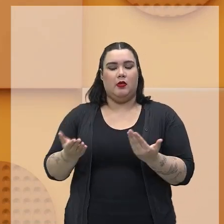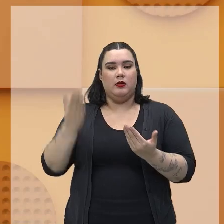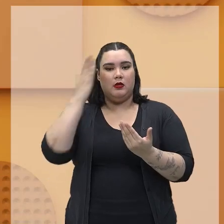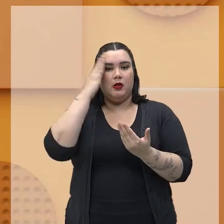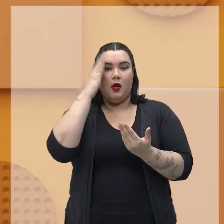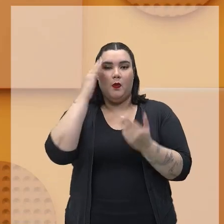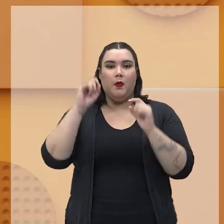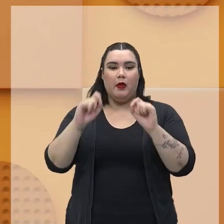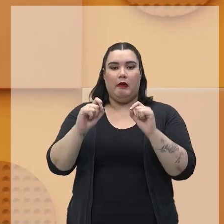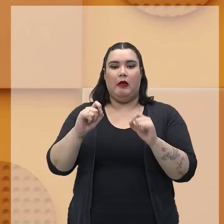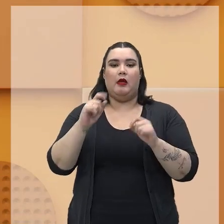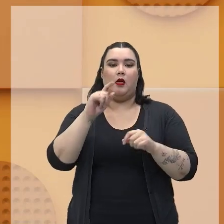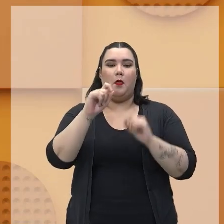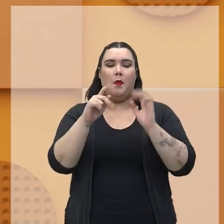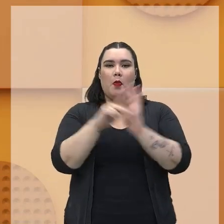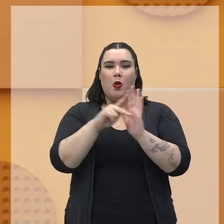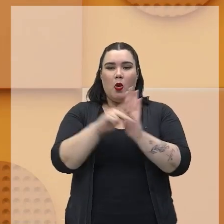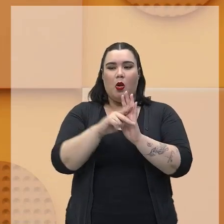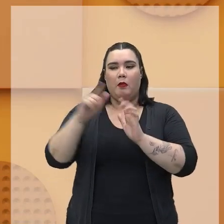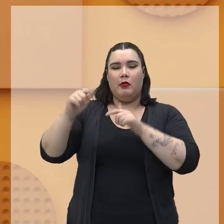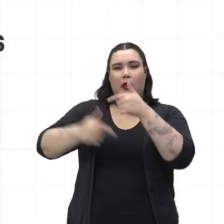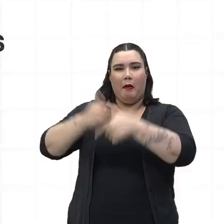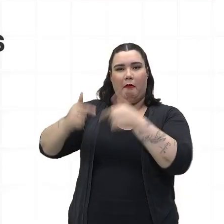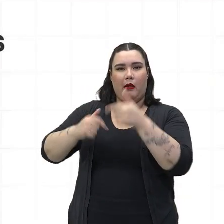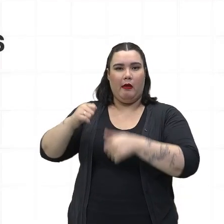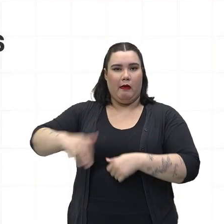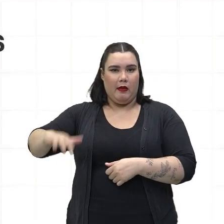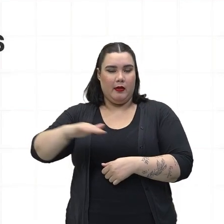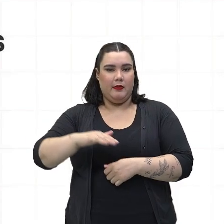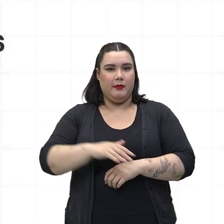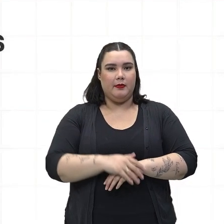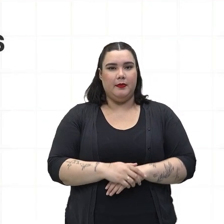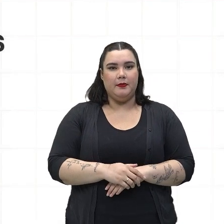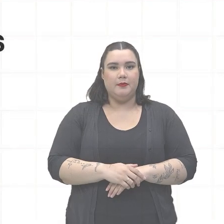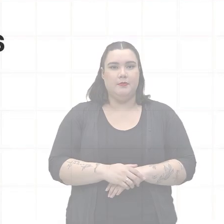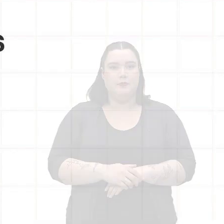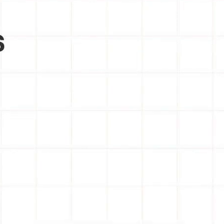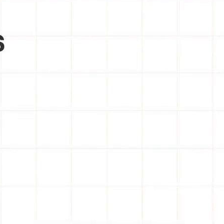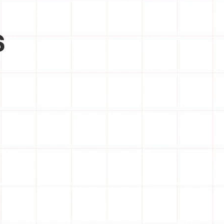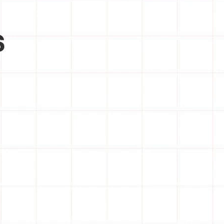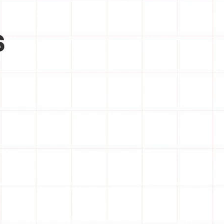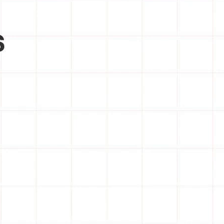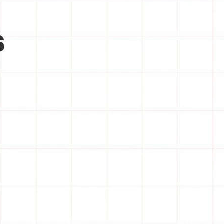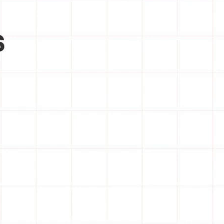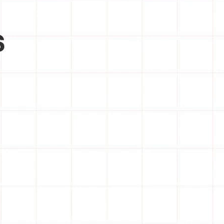da especulação fundiária. Vamos ao texto. Vamos lá, galera.